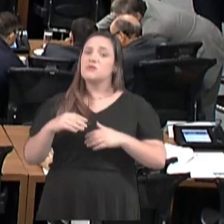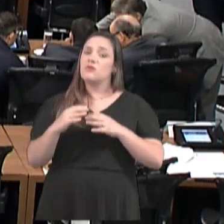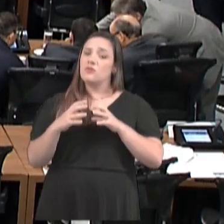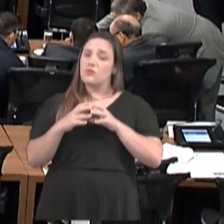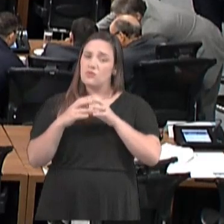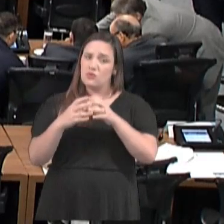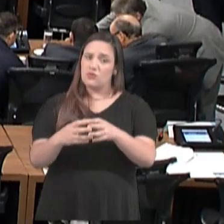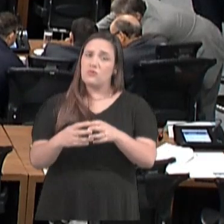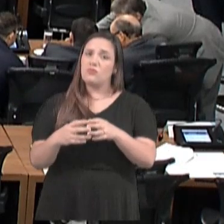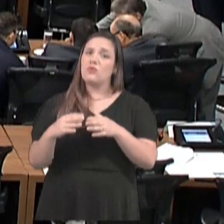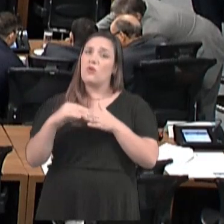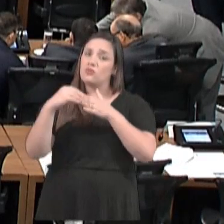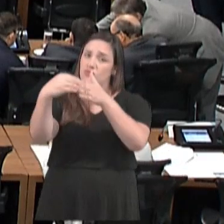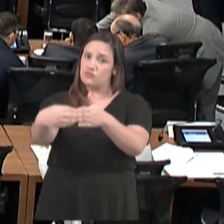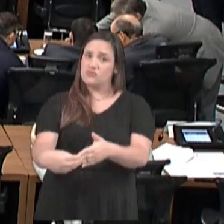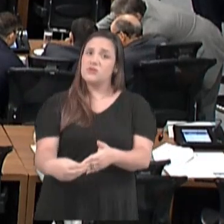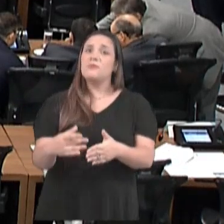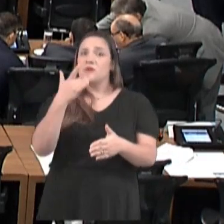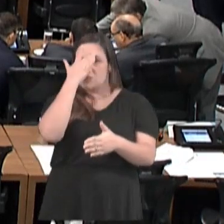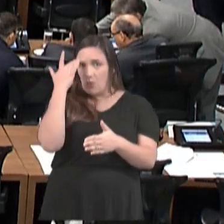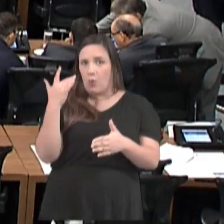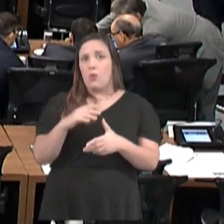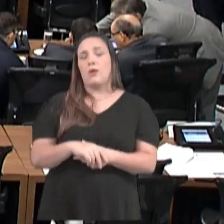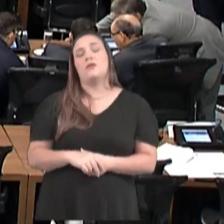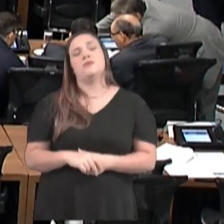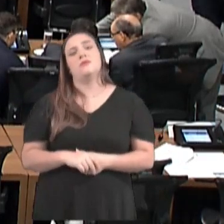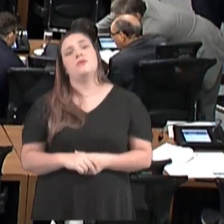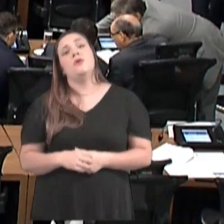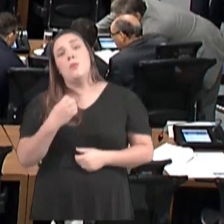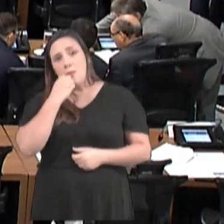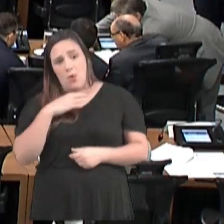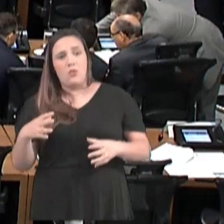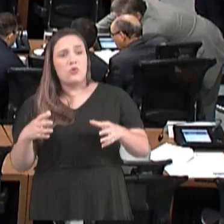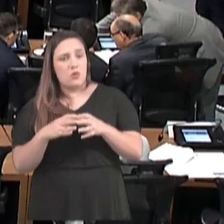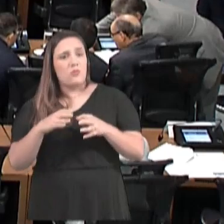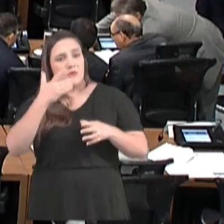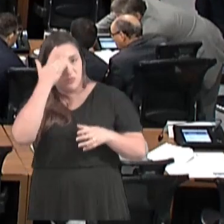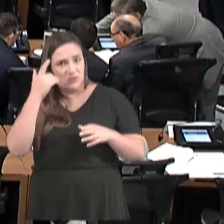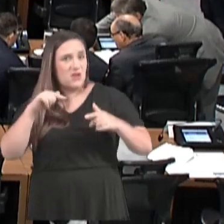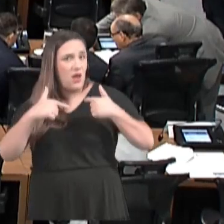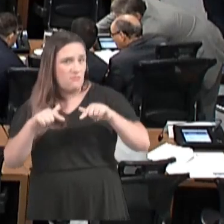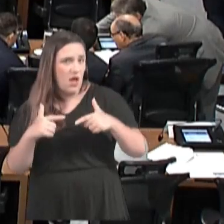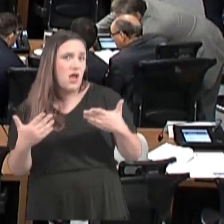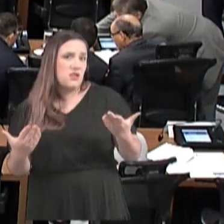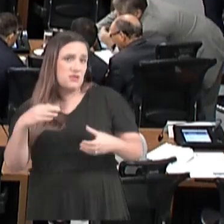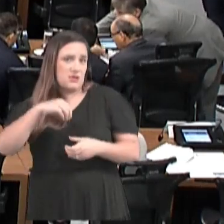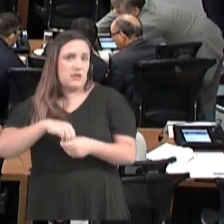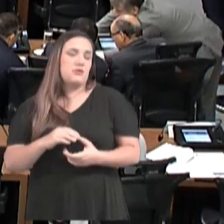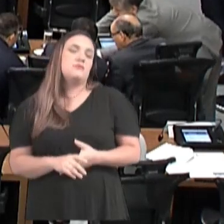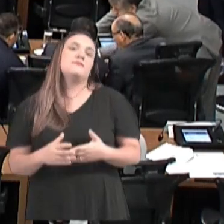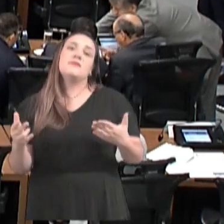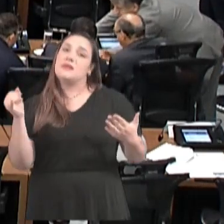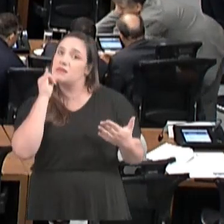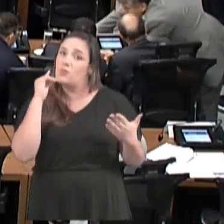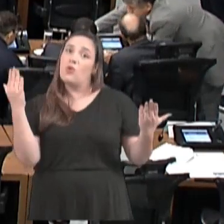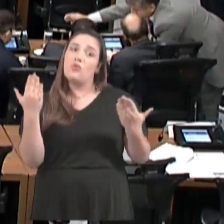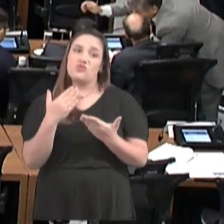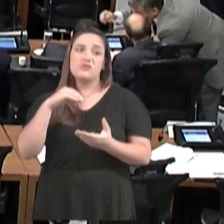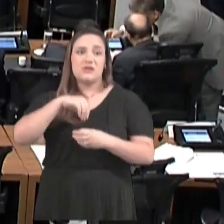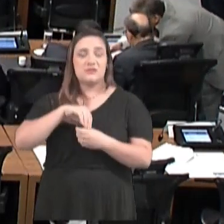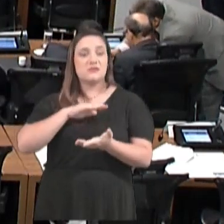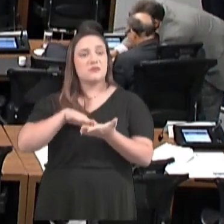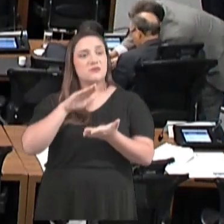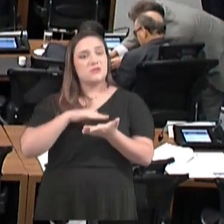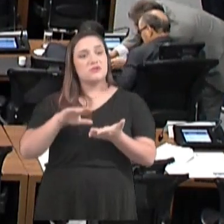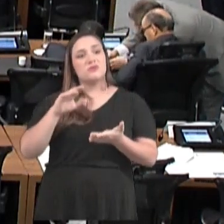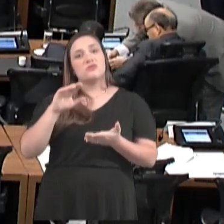equipe, tem que ter capacidade de formar uma boa equipe. Hoje, por exemplo, na Secretaria de Fazenda,